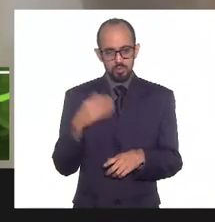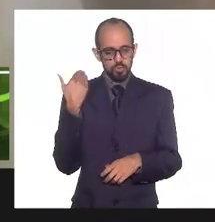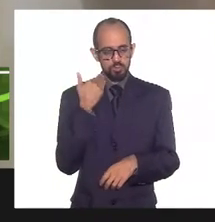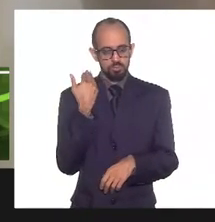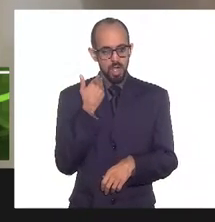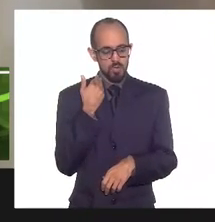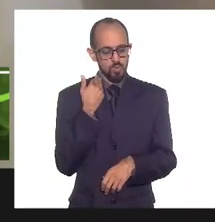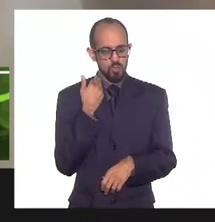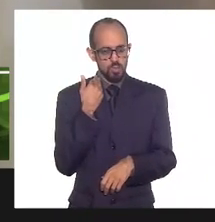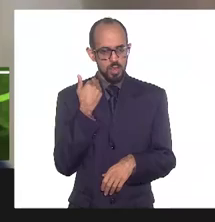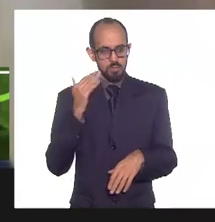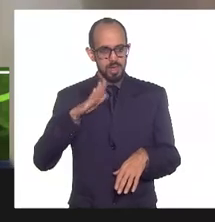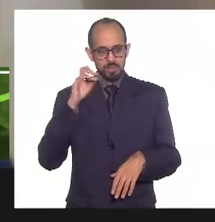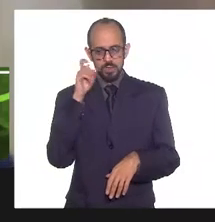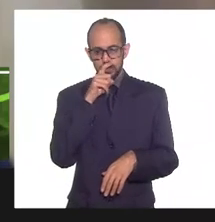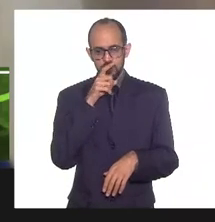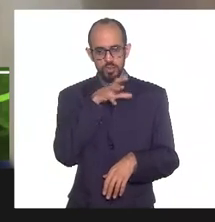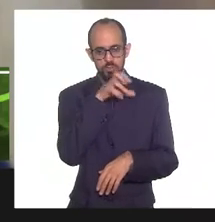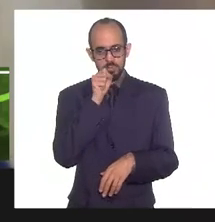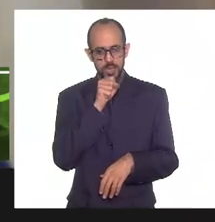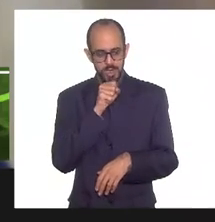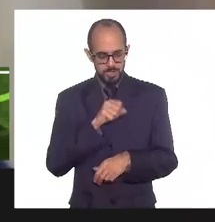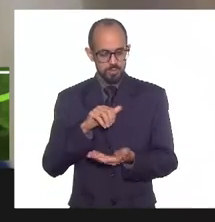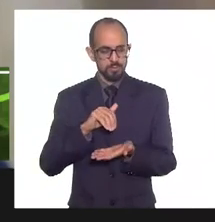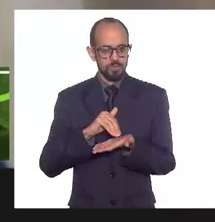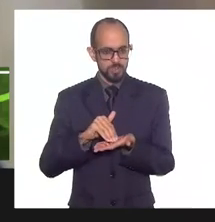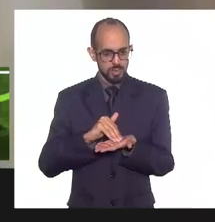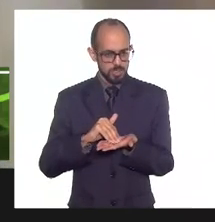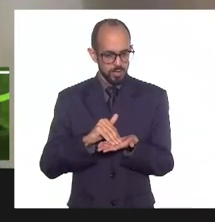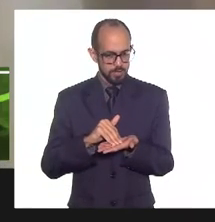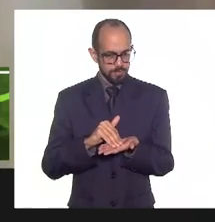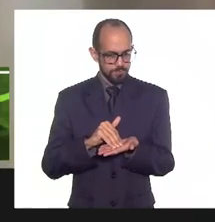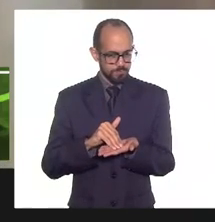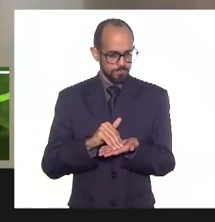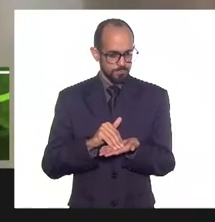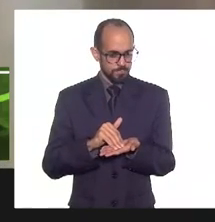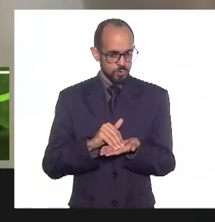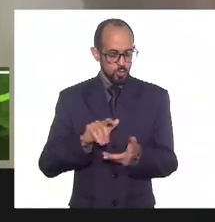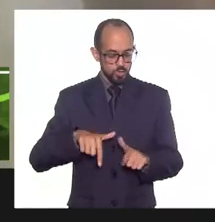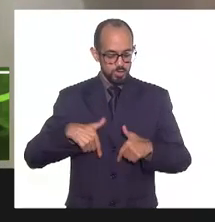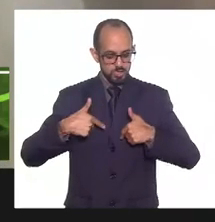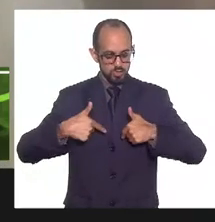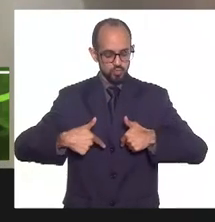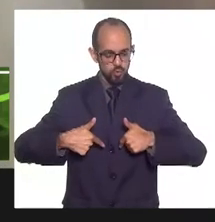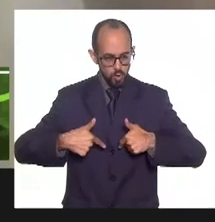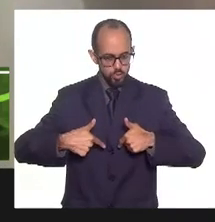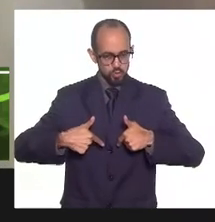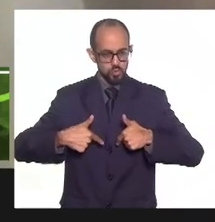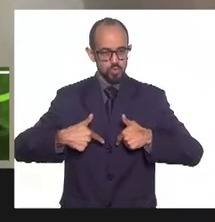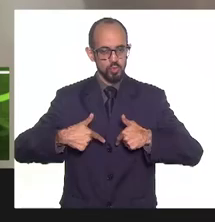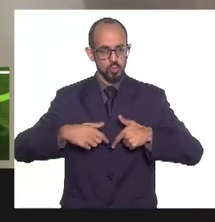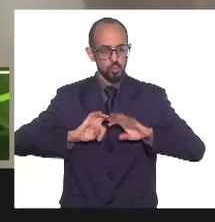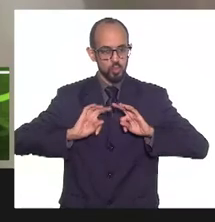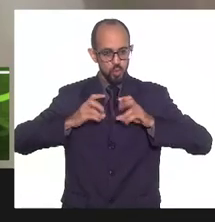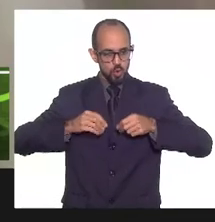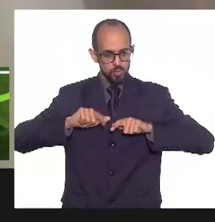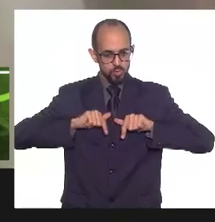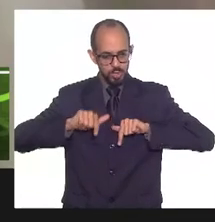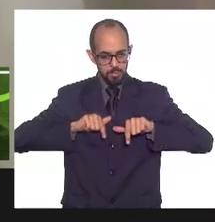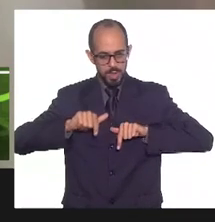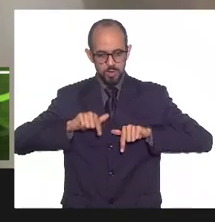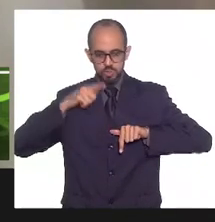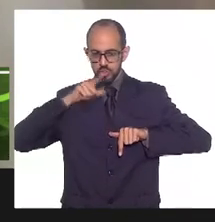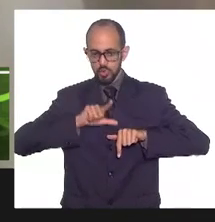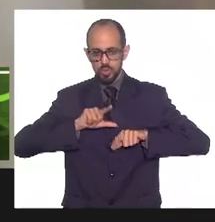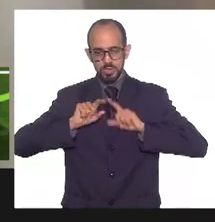ajudando mas está difícil demais né mesmo com esse esforço todo você consegue um dinheiro você não consegue nunca